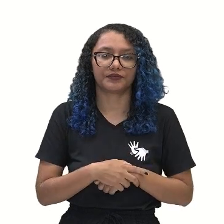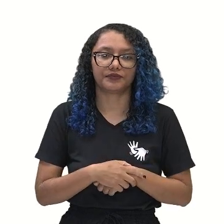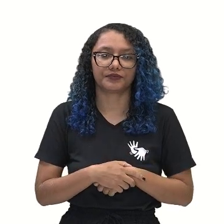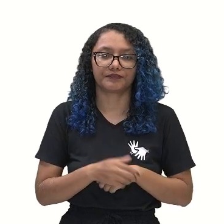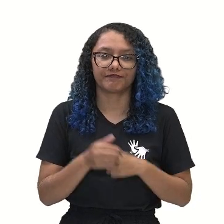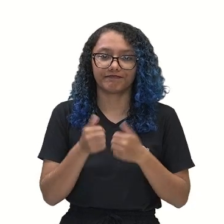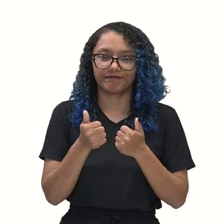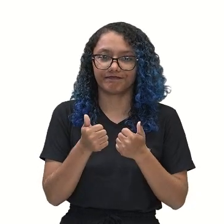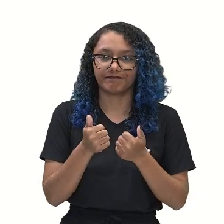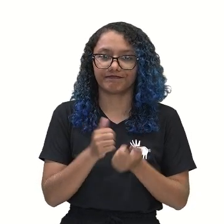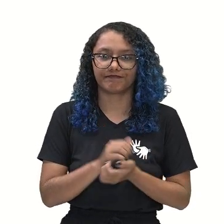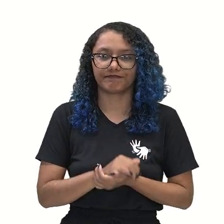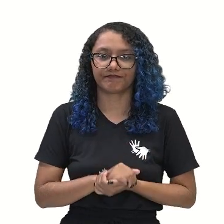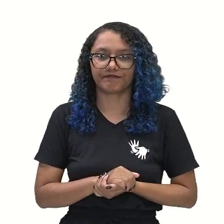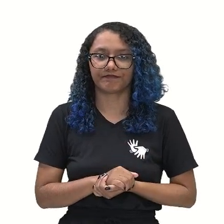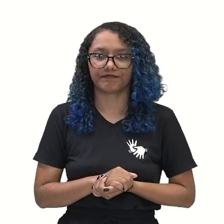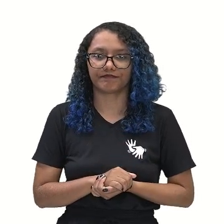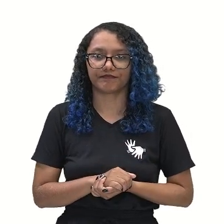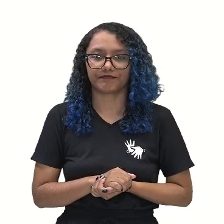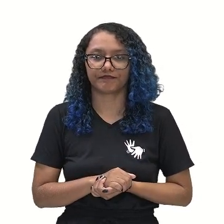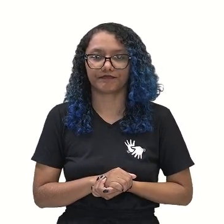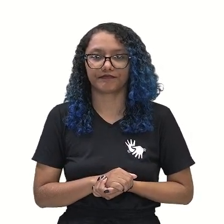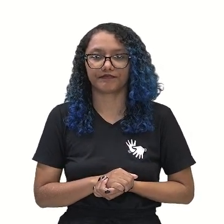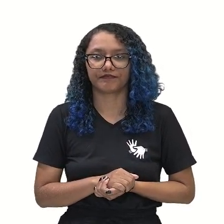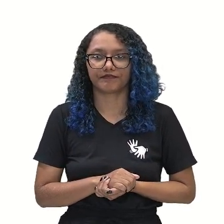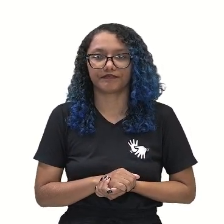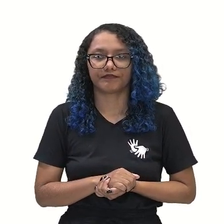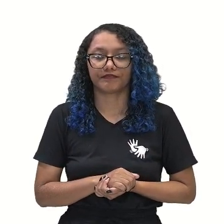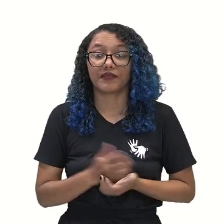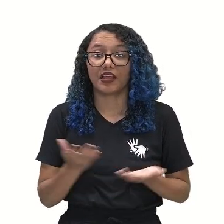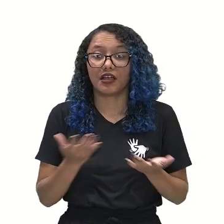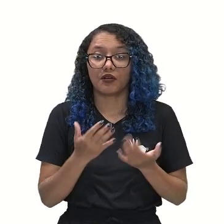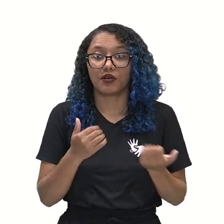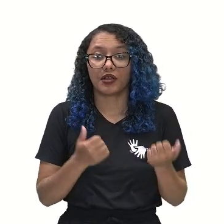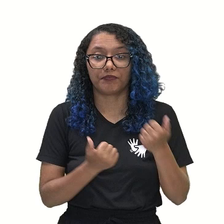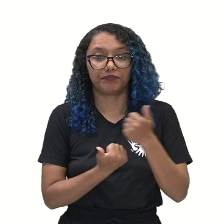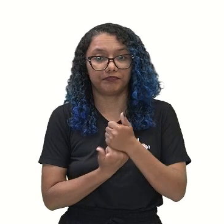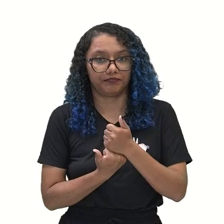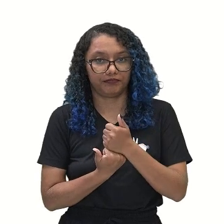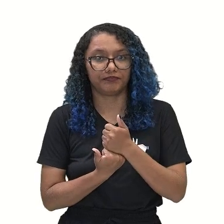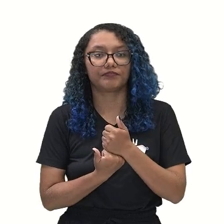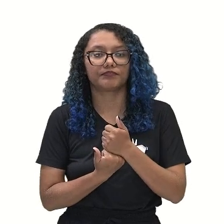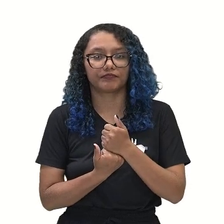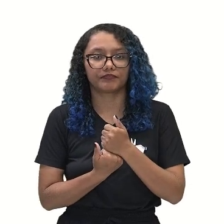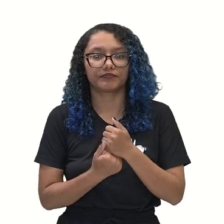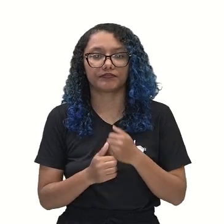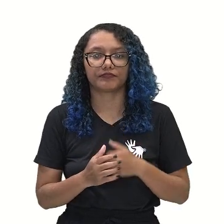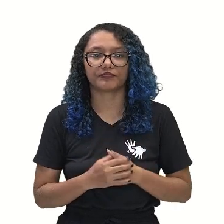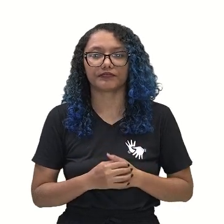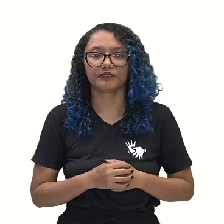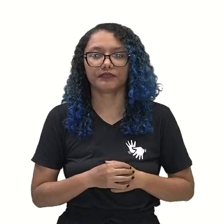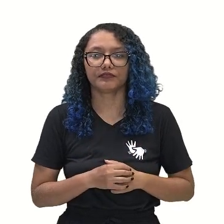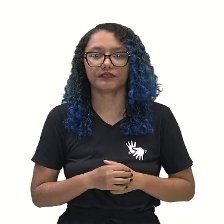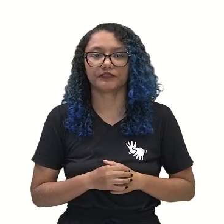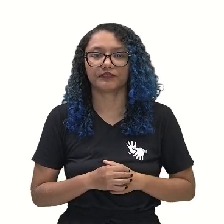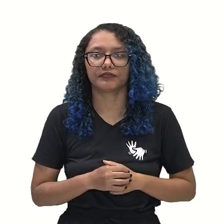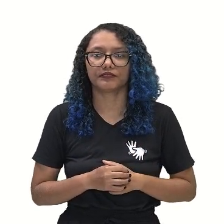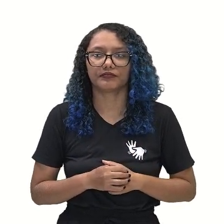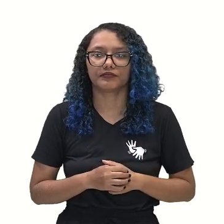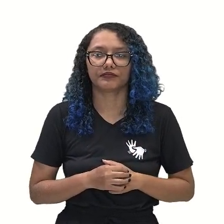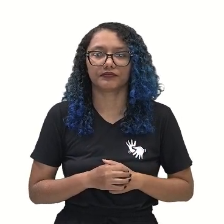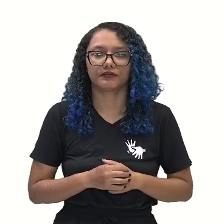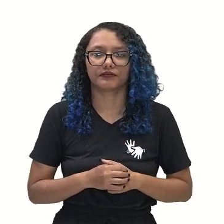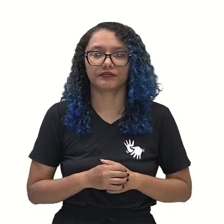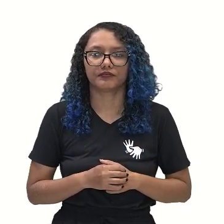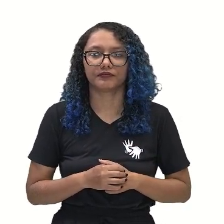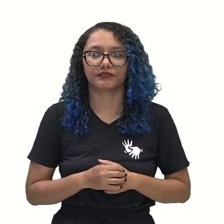agora, só é substituir. certo? Vamos substituir. Vou arrumar aqui